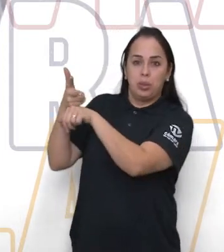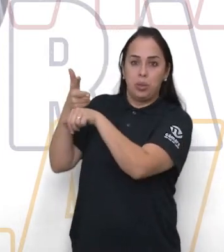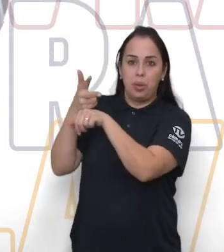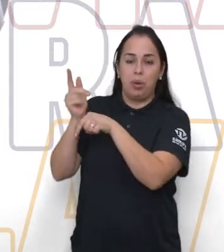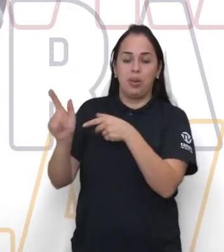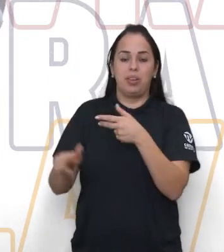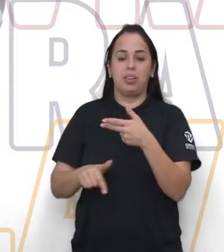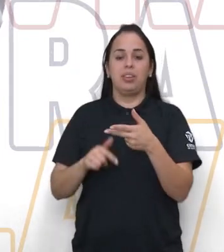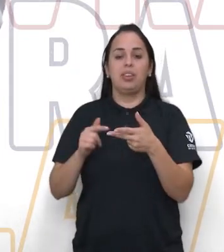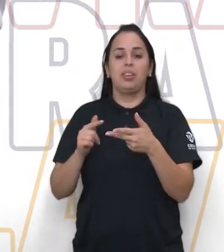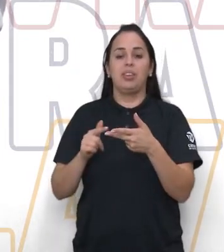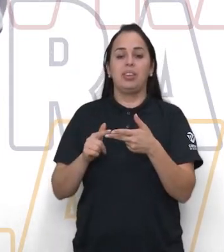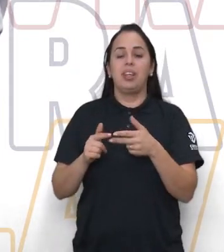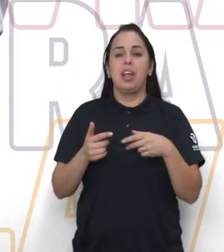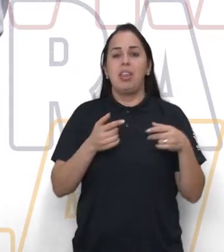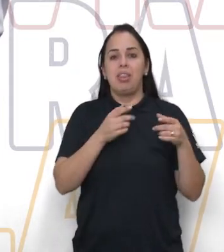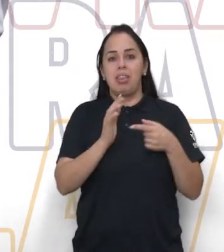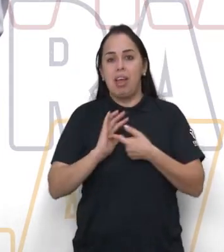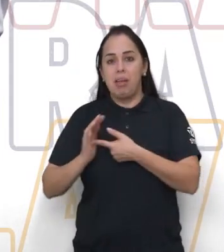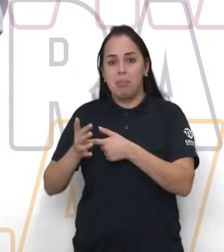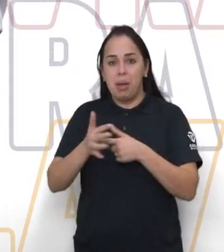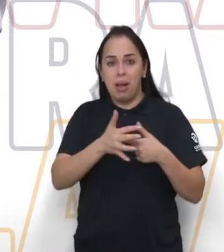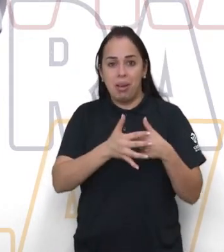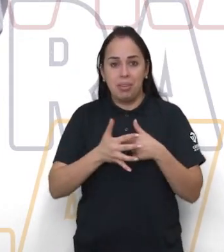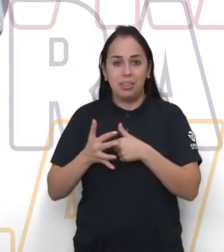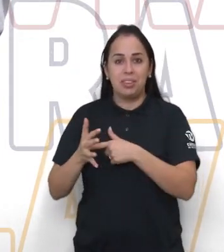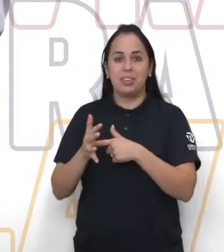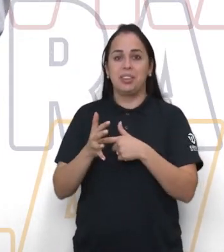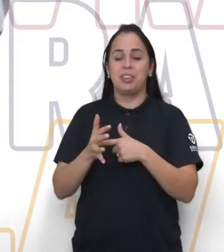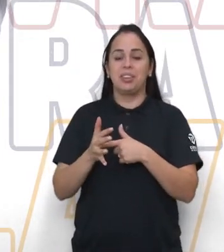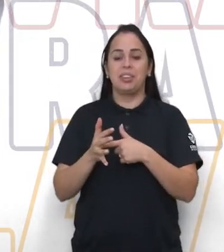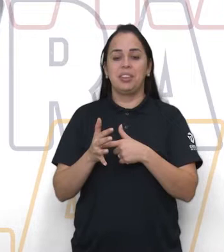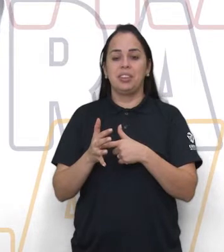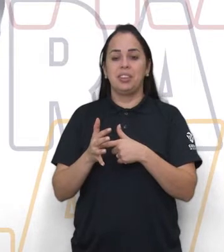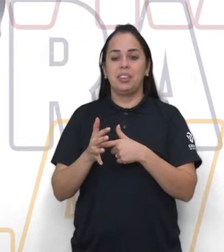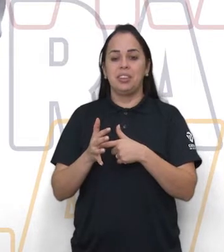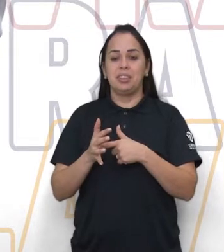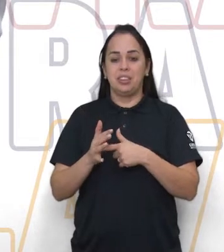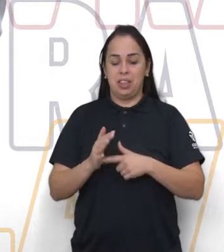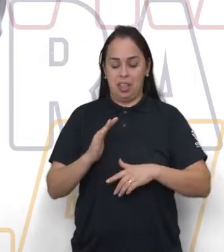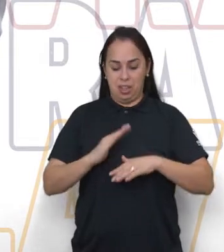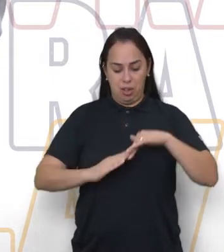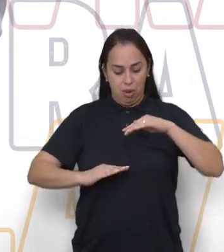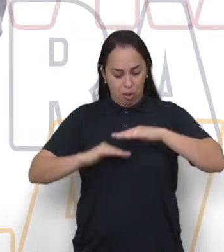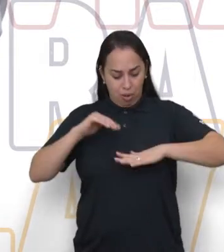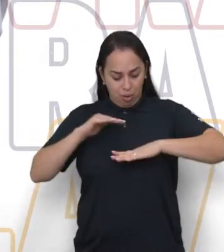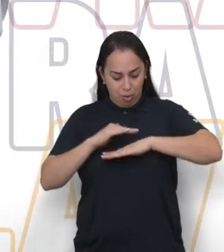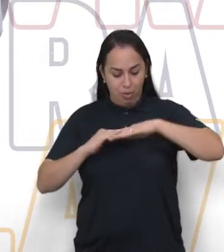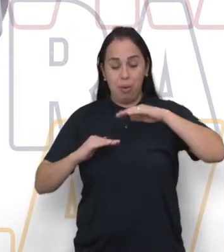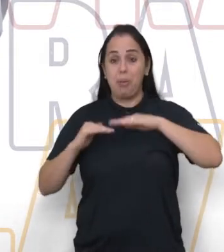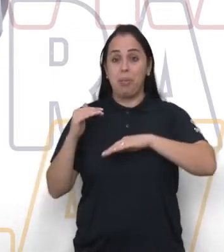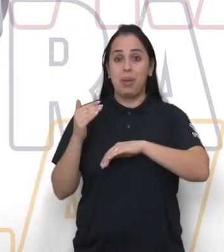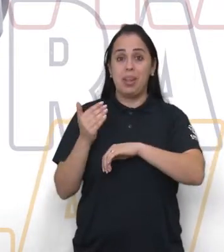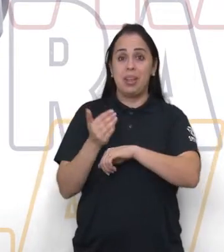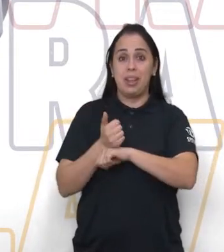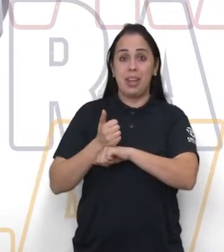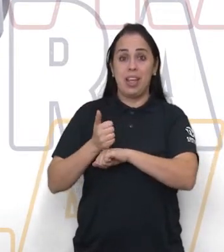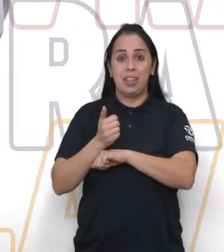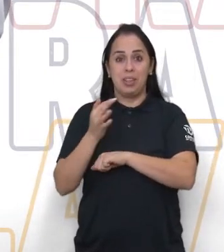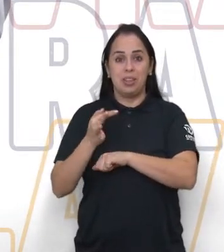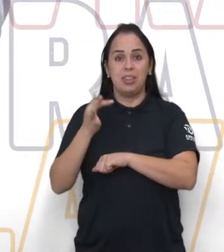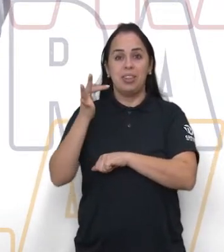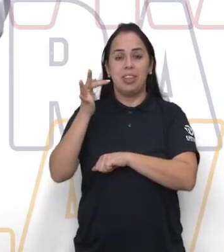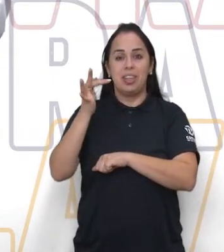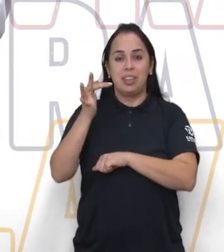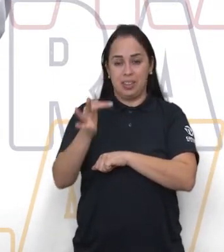Drone ela vai servir por para as máquinas inteligentes as competências de futuro elas elas